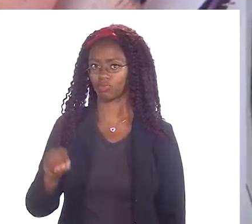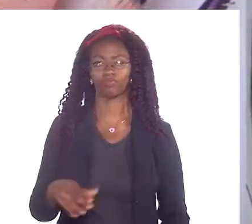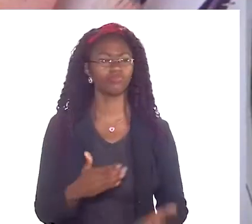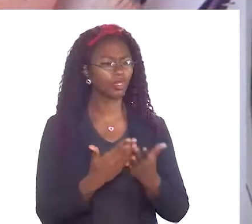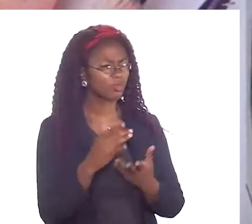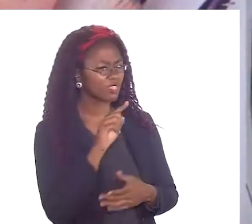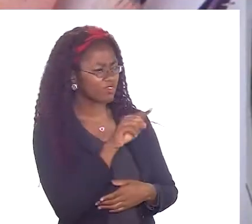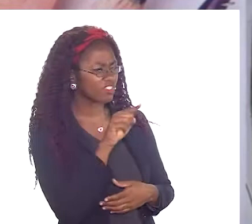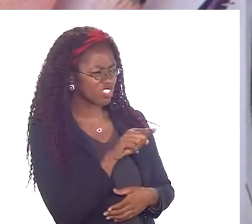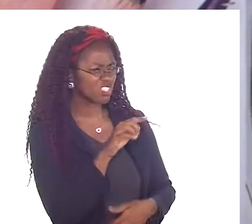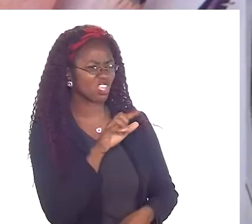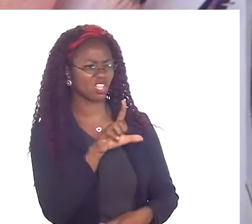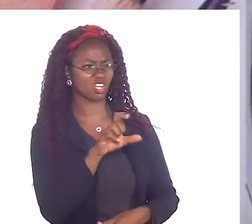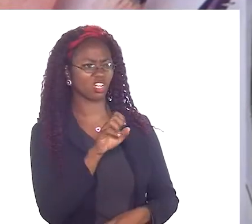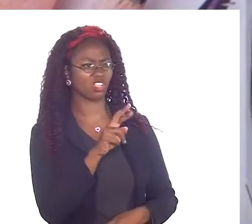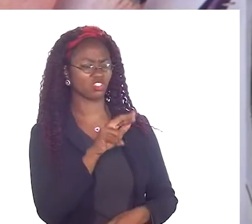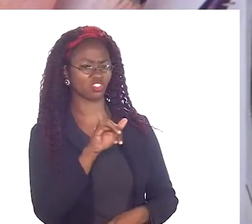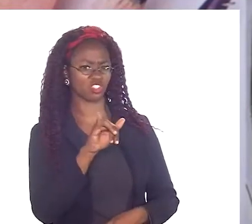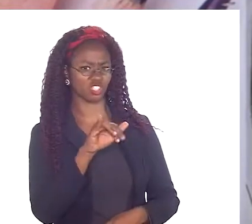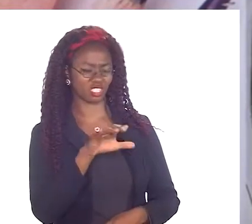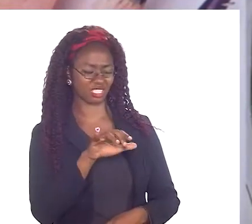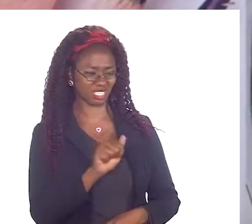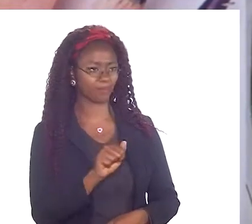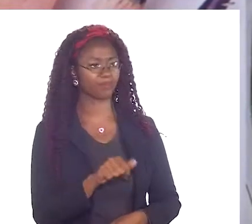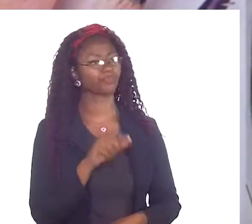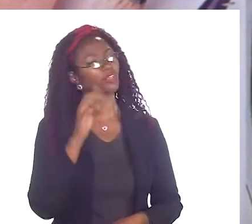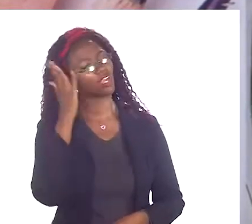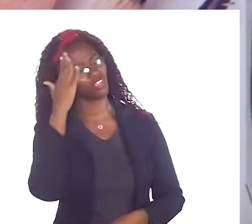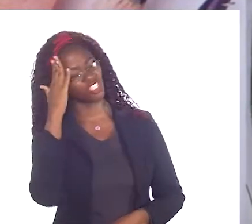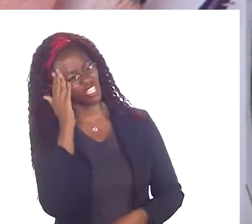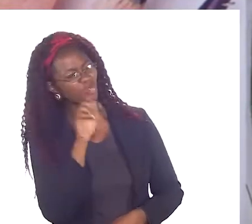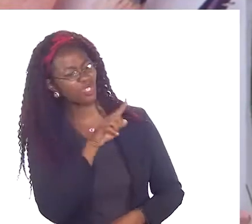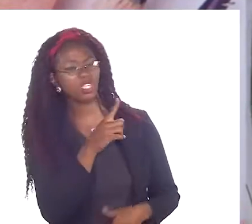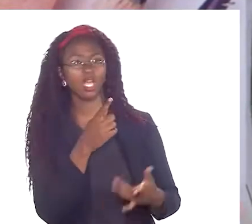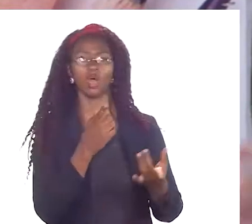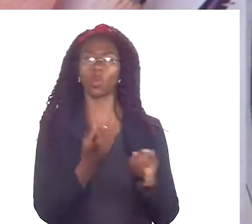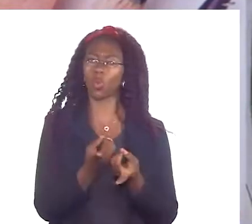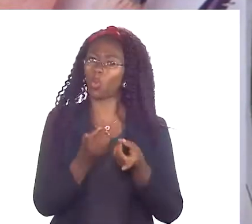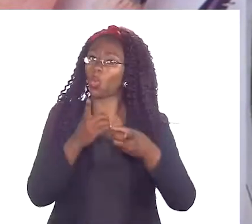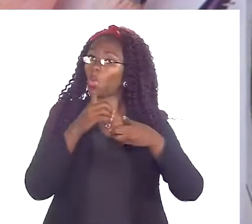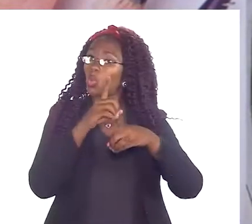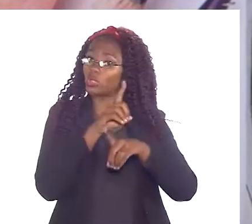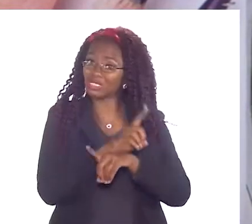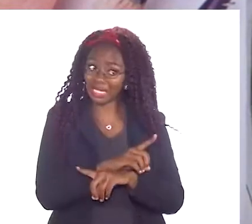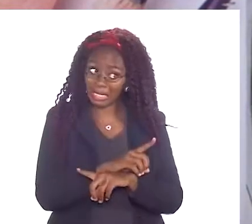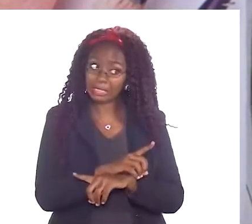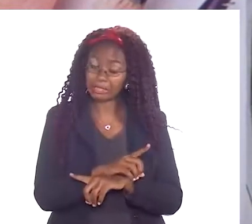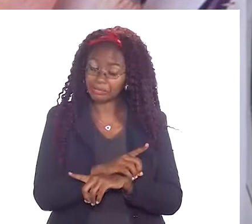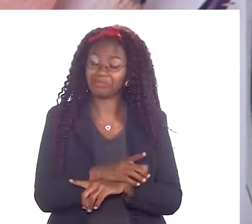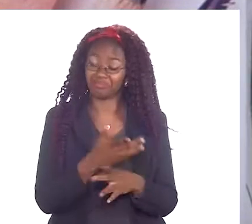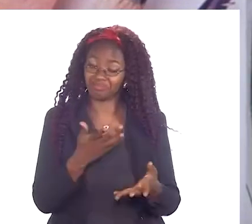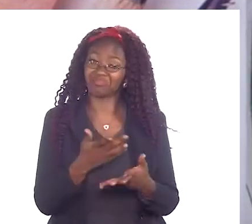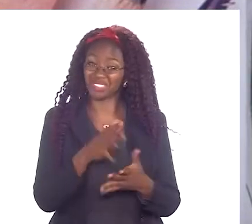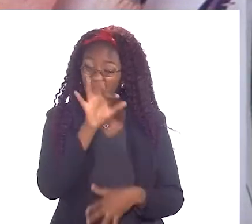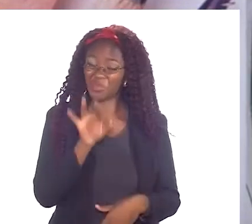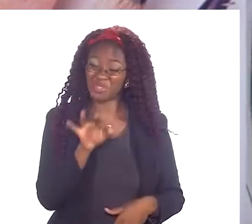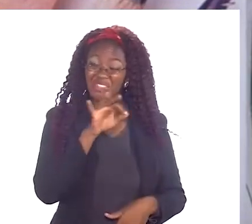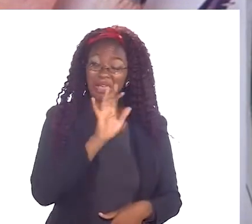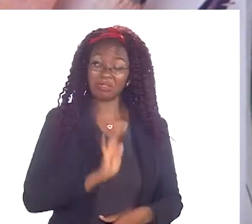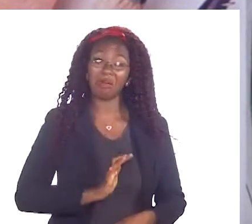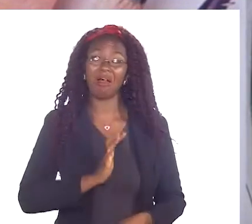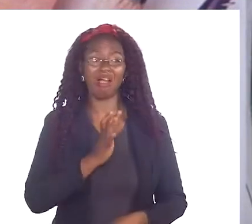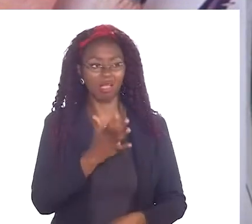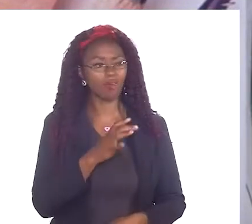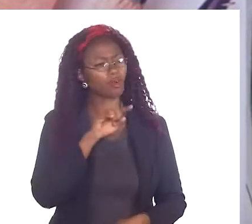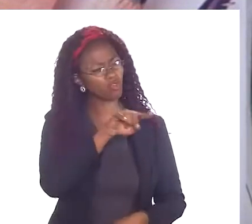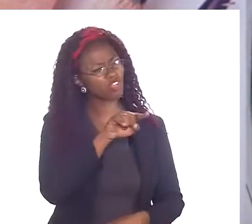você. Eu sei que na contramão dessa tendência que eu acabei de anunciar, desastrosa, vocês